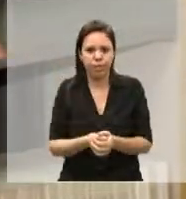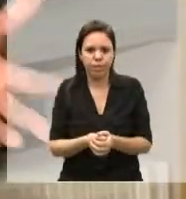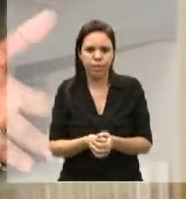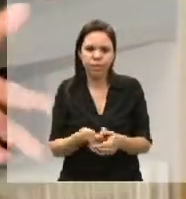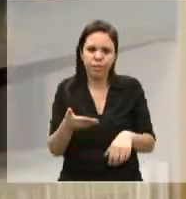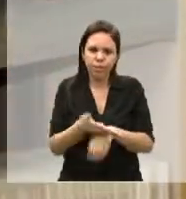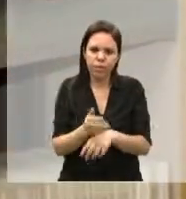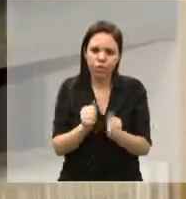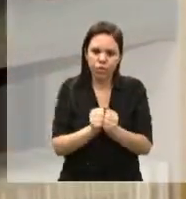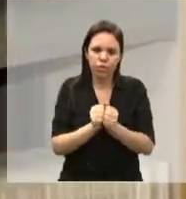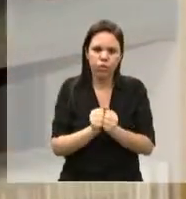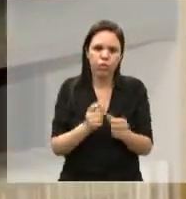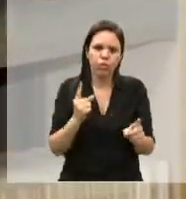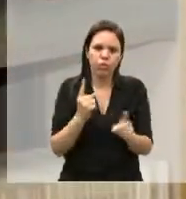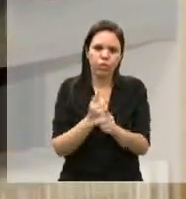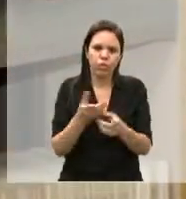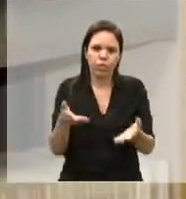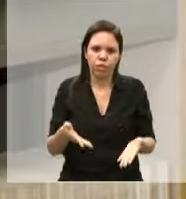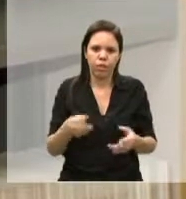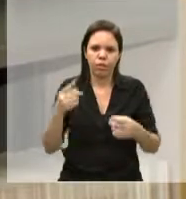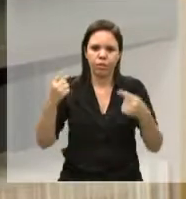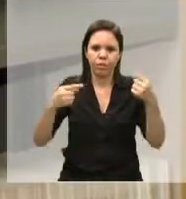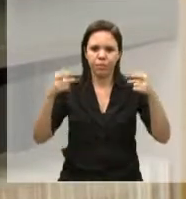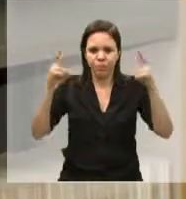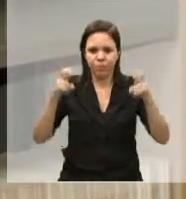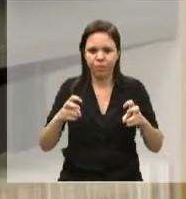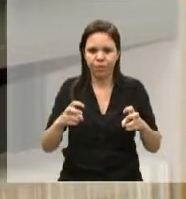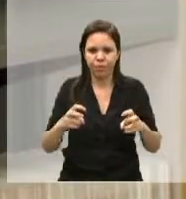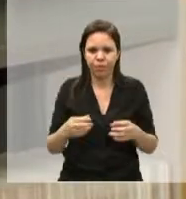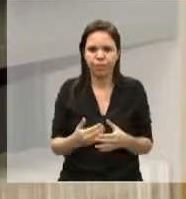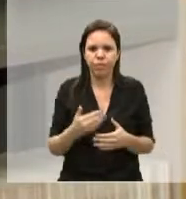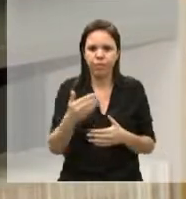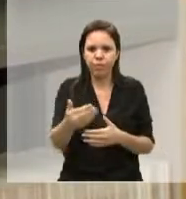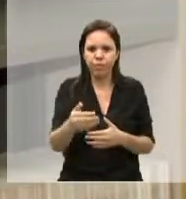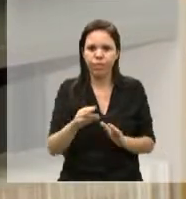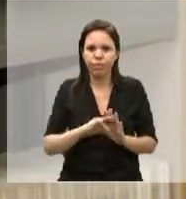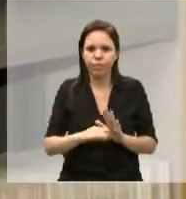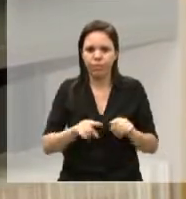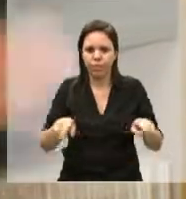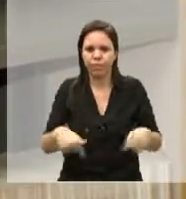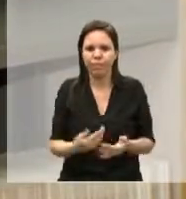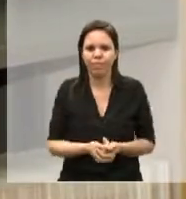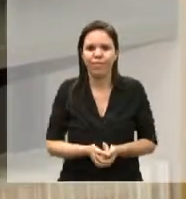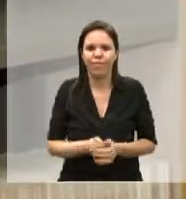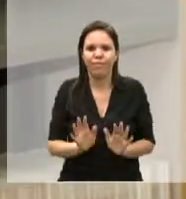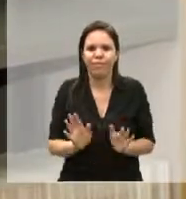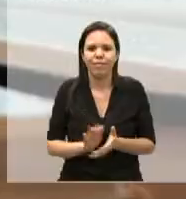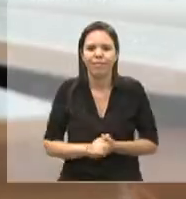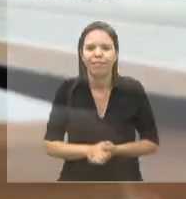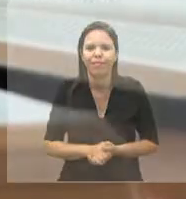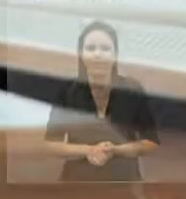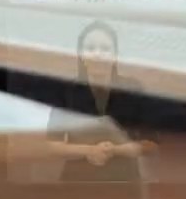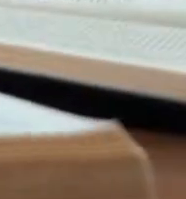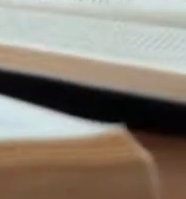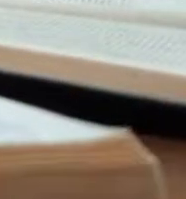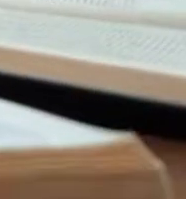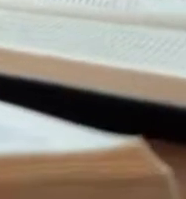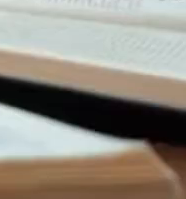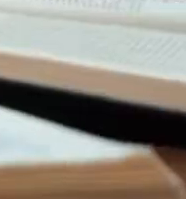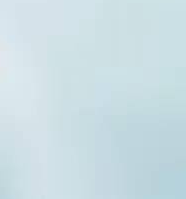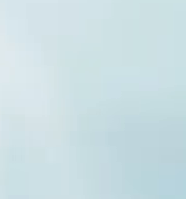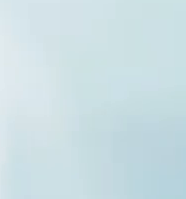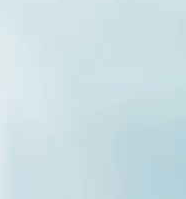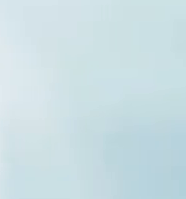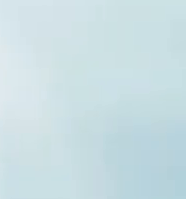que participou desse nosso encontro, desse nosso debate. E até nosso próximo Sala de Aula. Tchau!